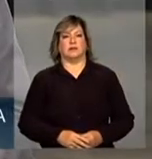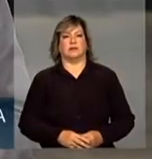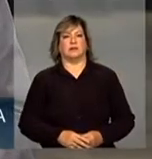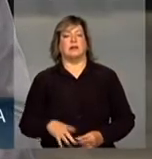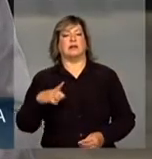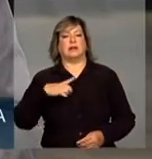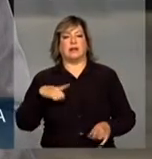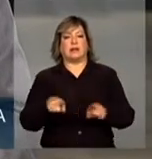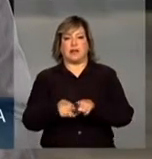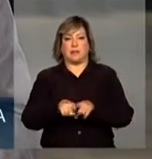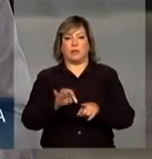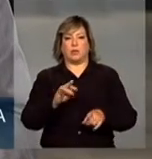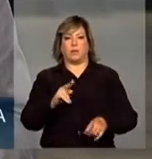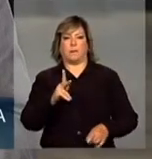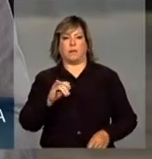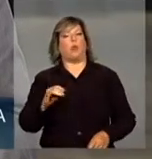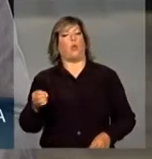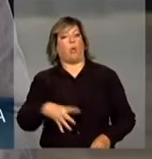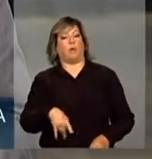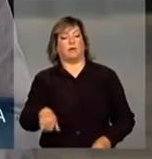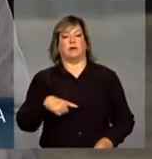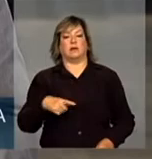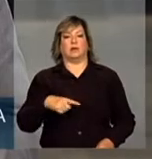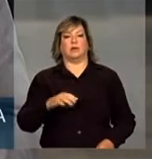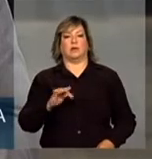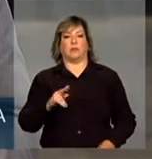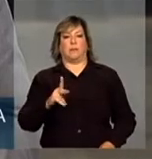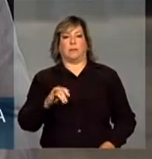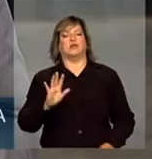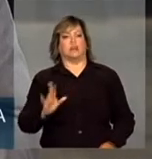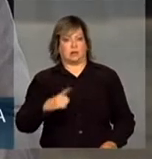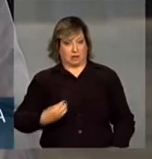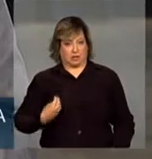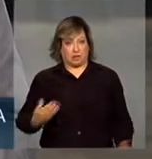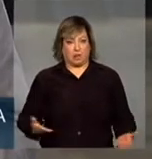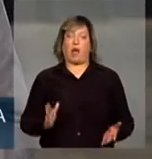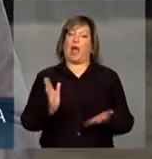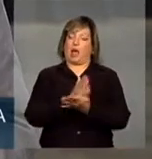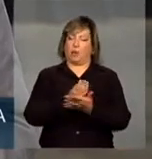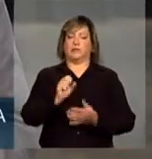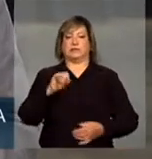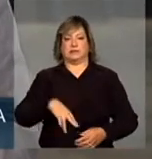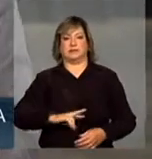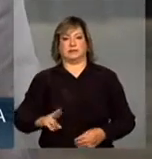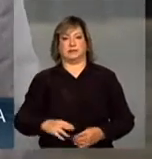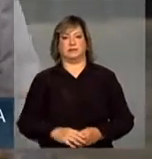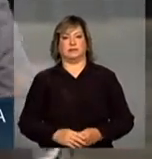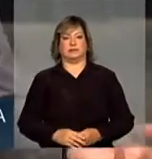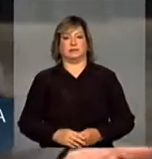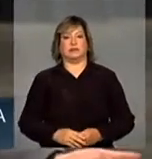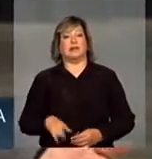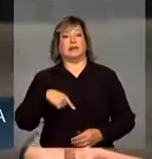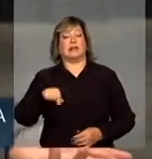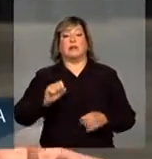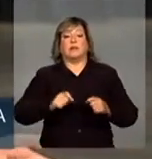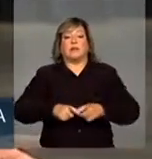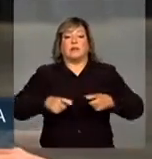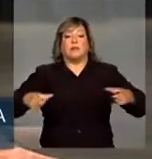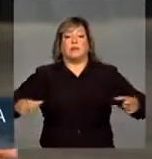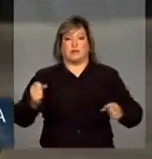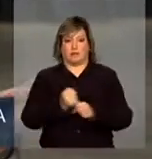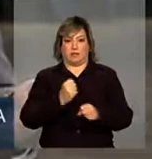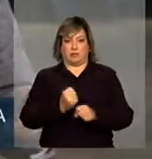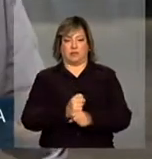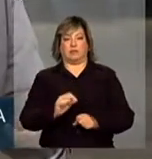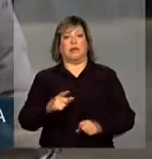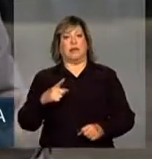Tem também tupi novo. Mas também tem tupi já em operação? Alguns sim. Alguns sim. Que são ampliações. Nós